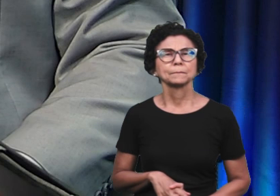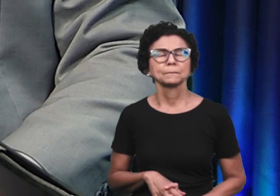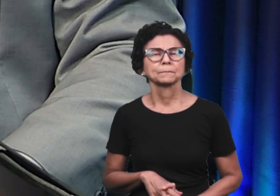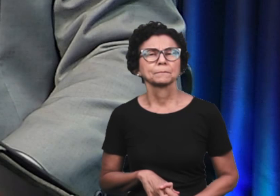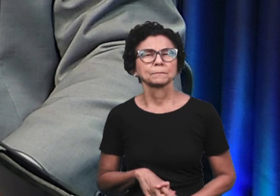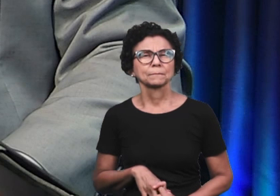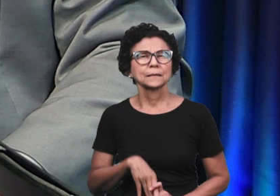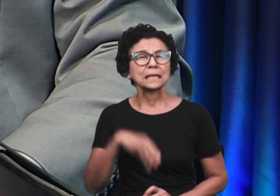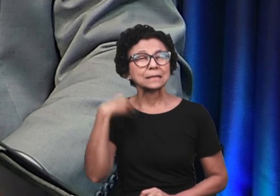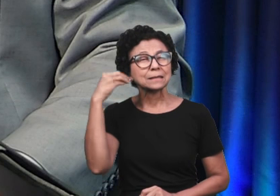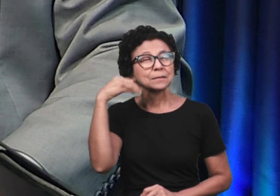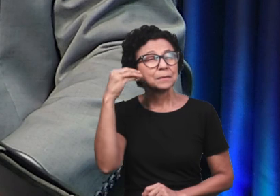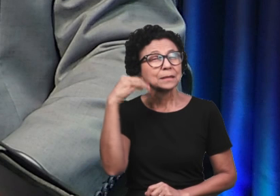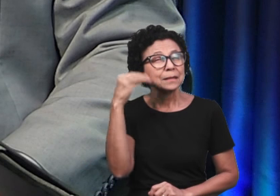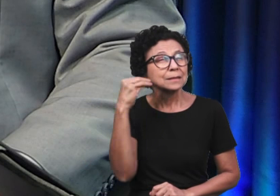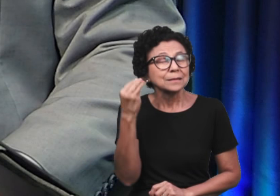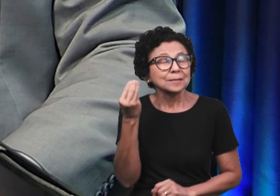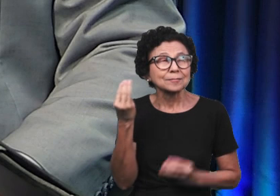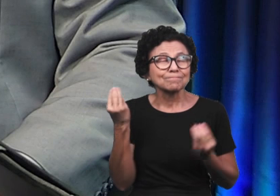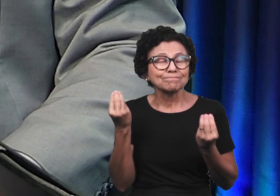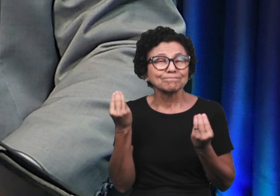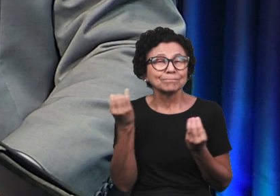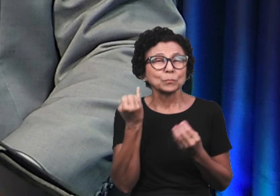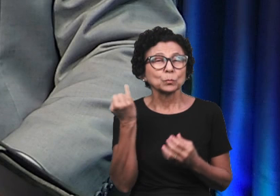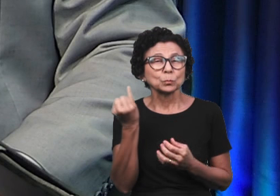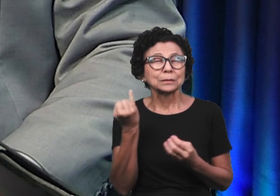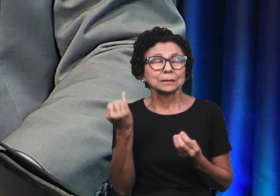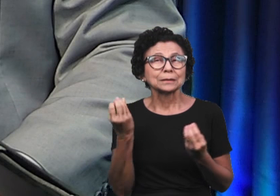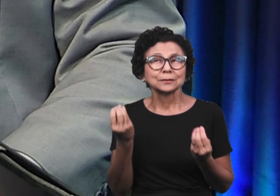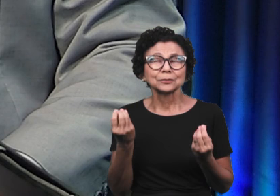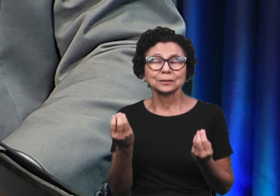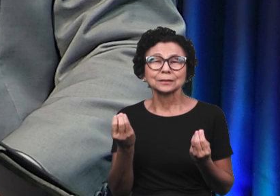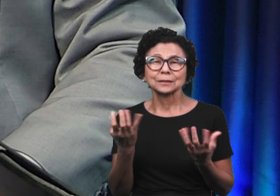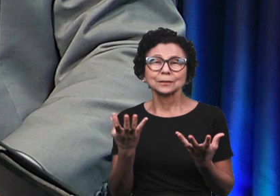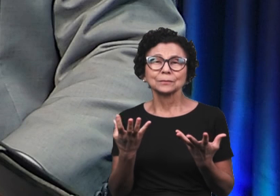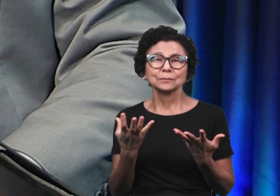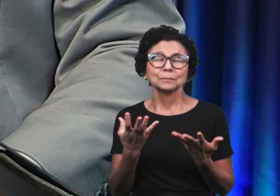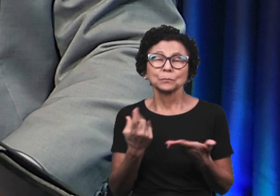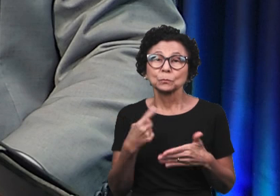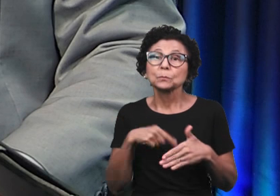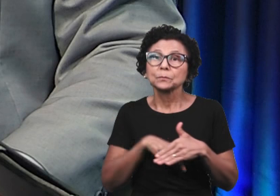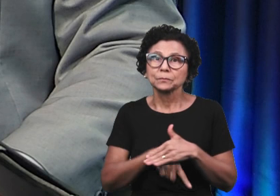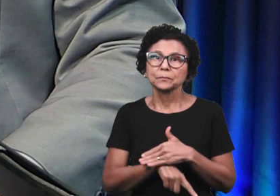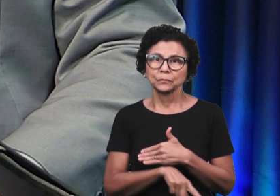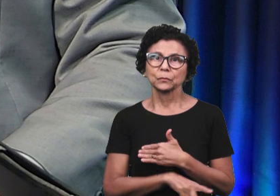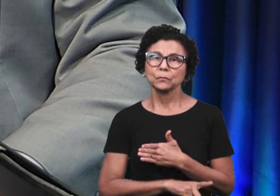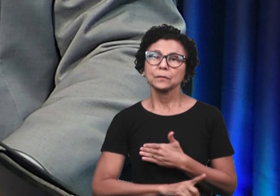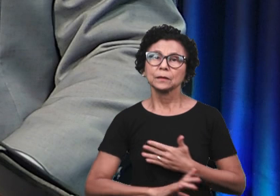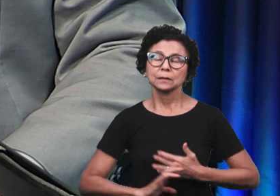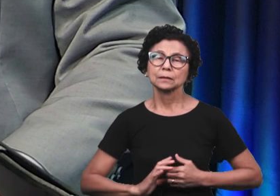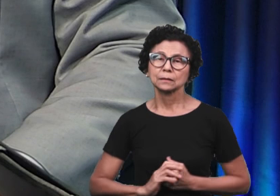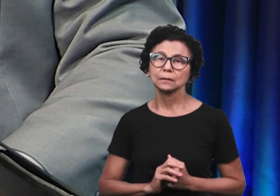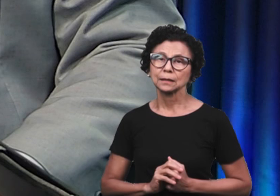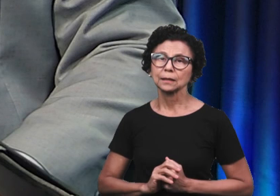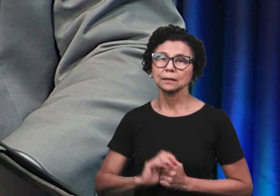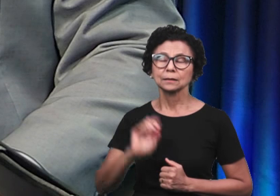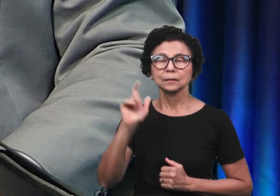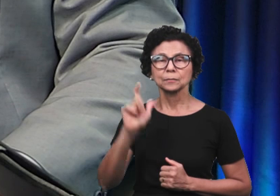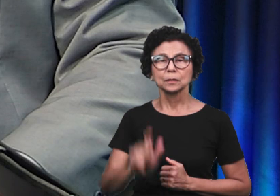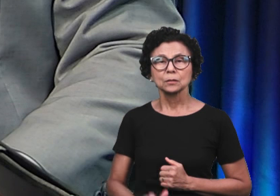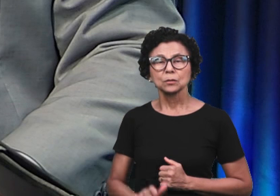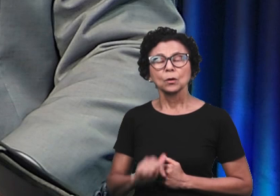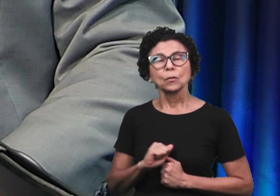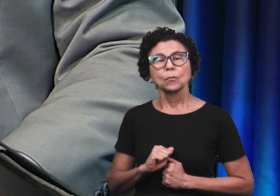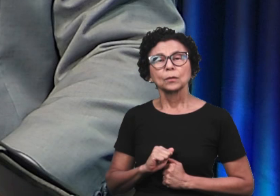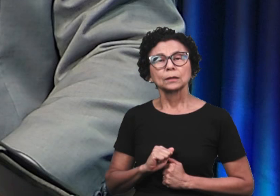tão significativas, né, tão envolventes, tão profundas na vida do crente em Jesus,